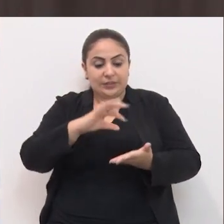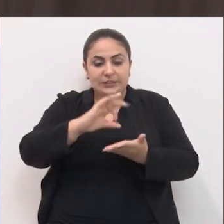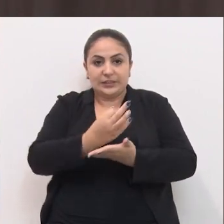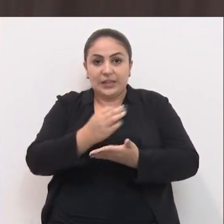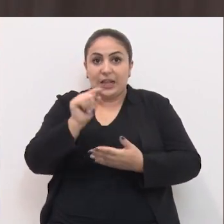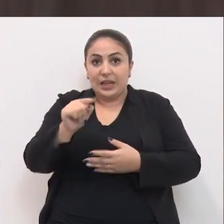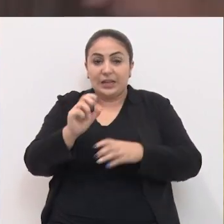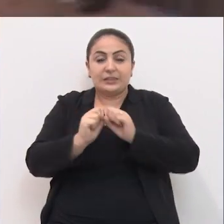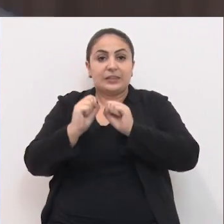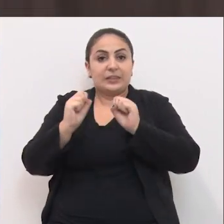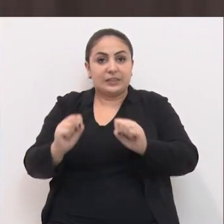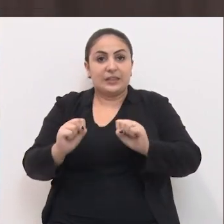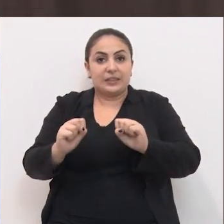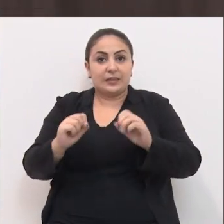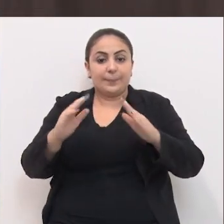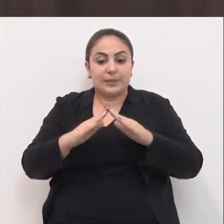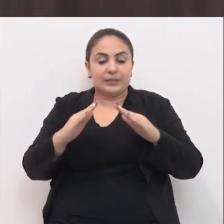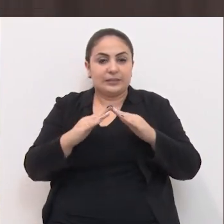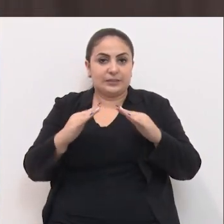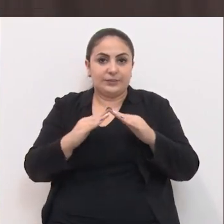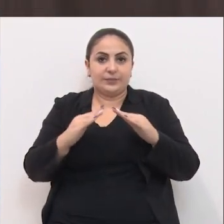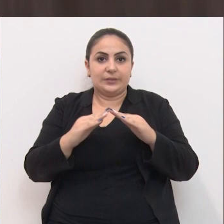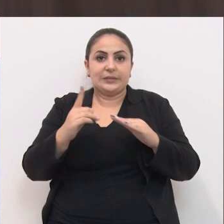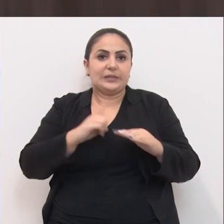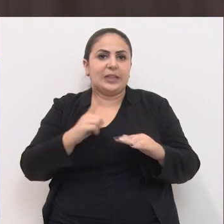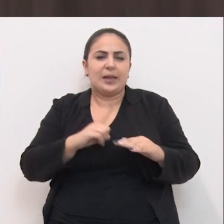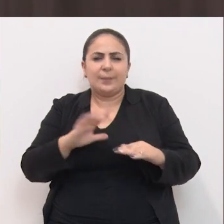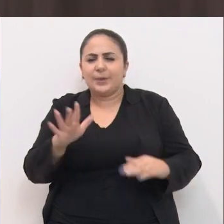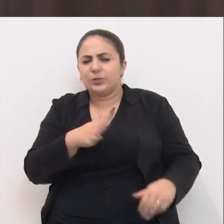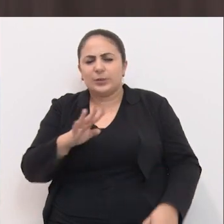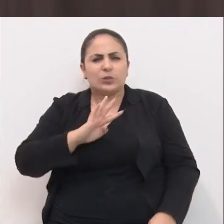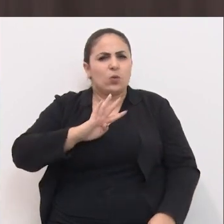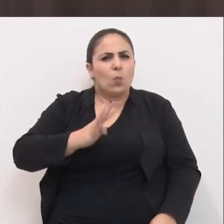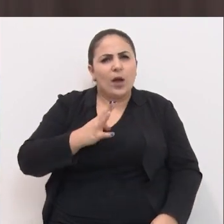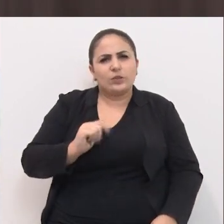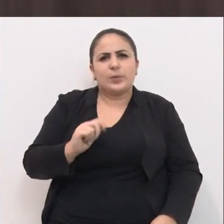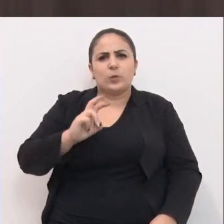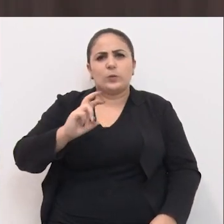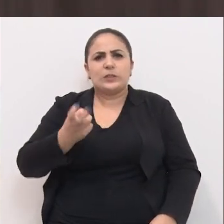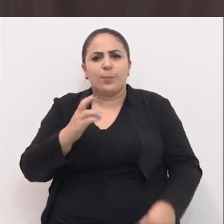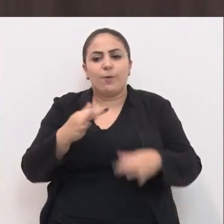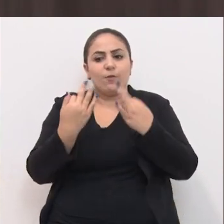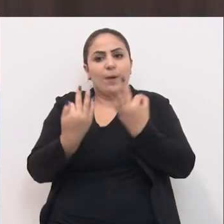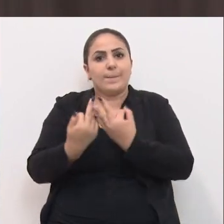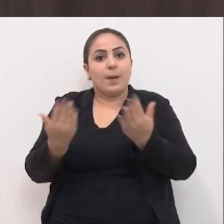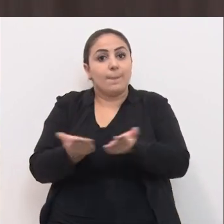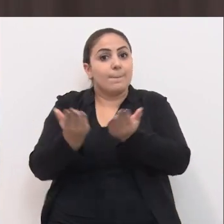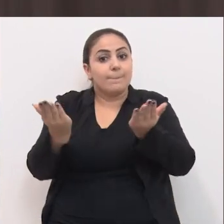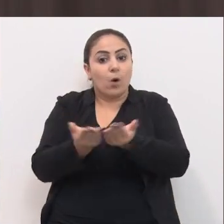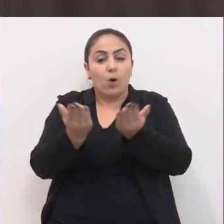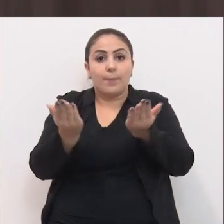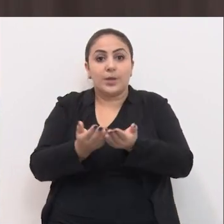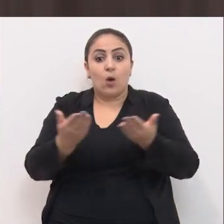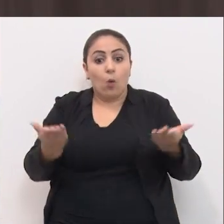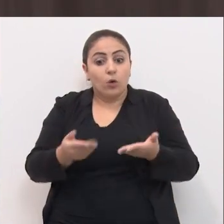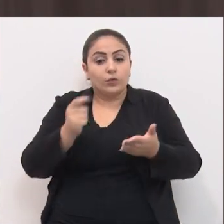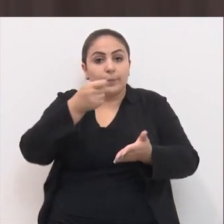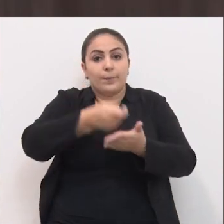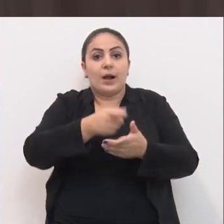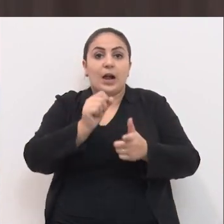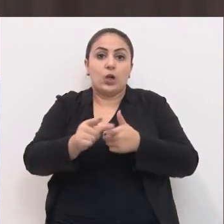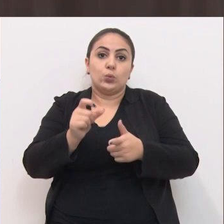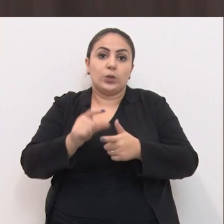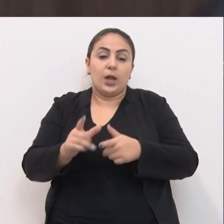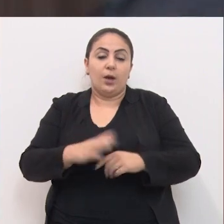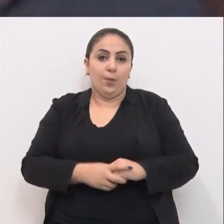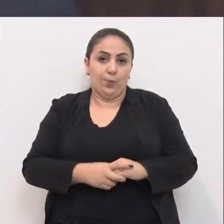nós estamos propondo a estender o perímetro urbano lá na área próxima ao Jaboticabal,